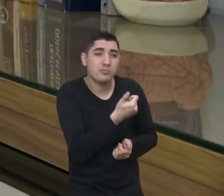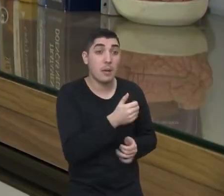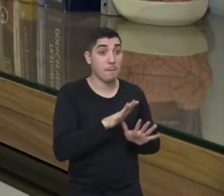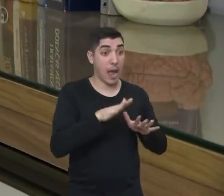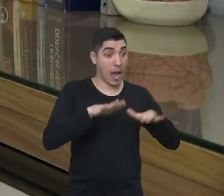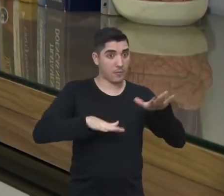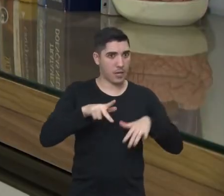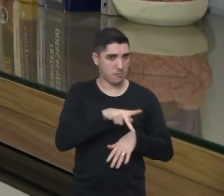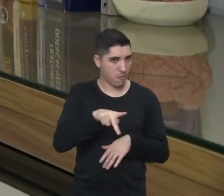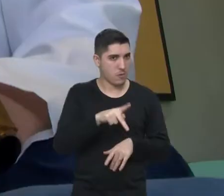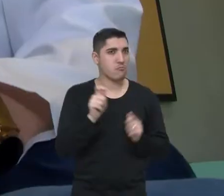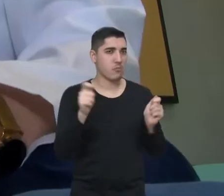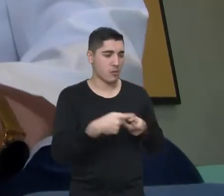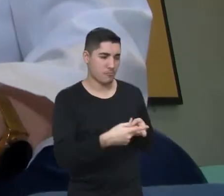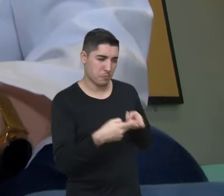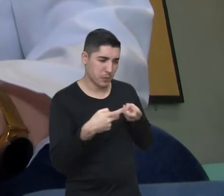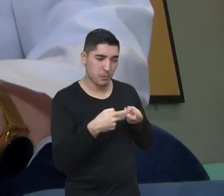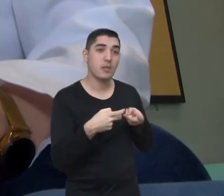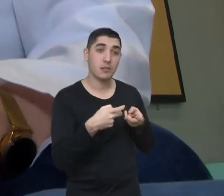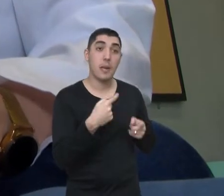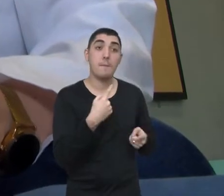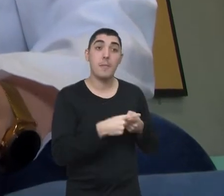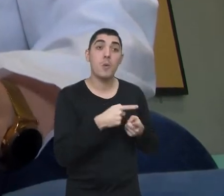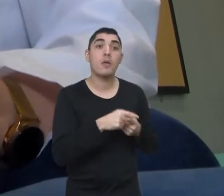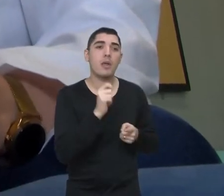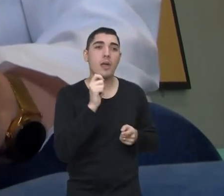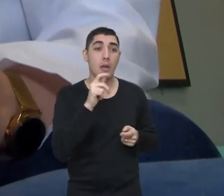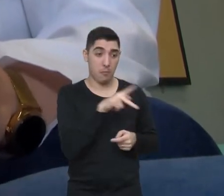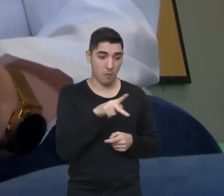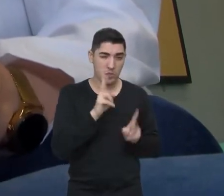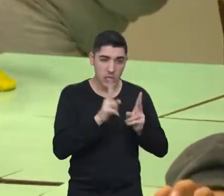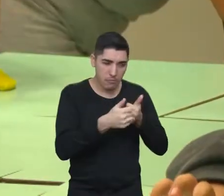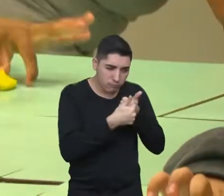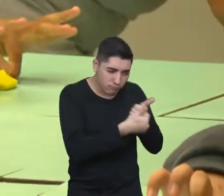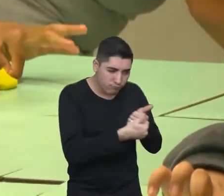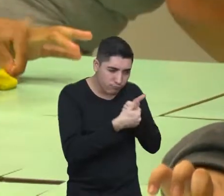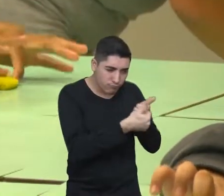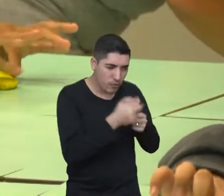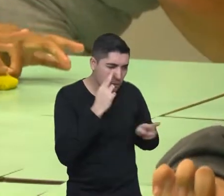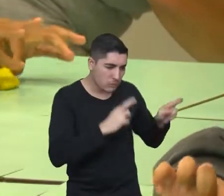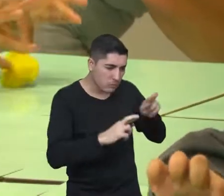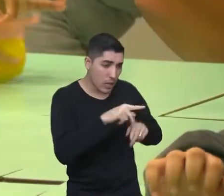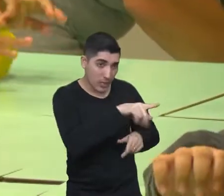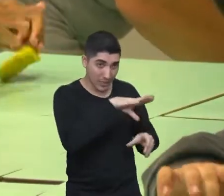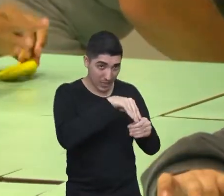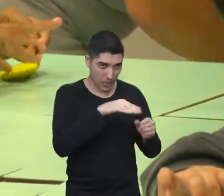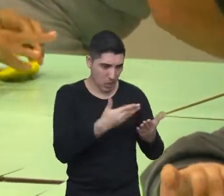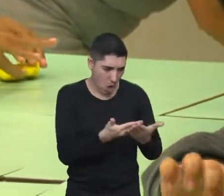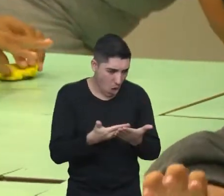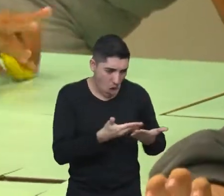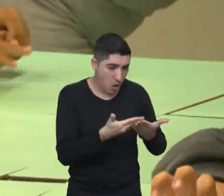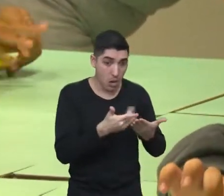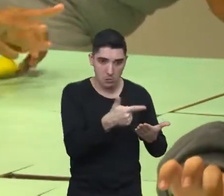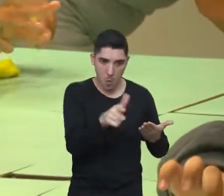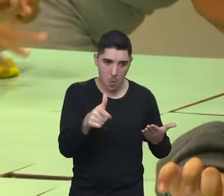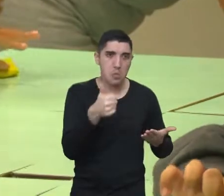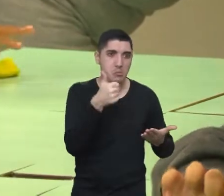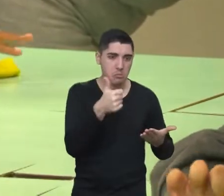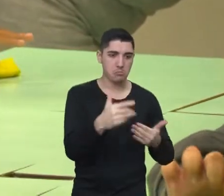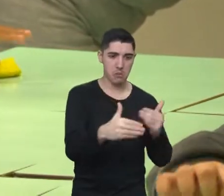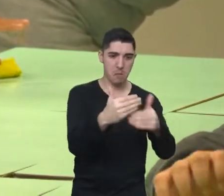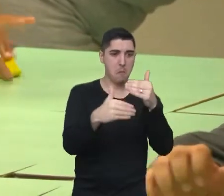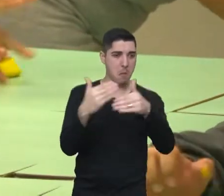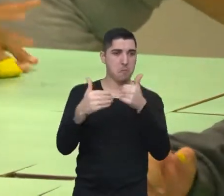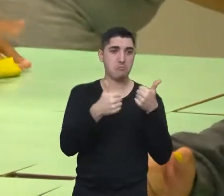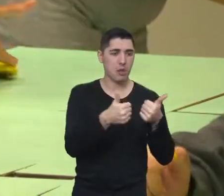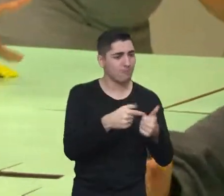professores conseguem identificar, porque eles conseguem acompanhar o que está sendo o desenvolvimento normal dos alunos dentro